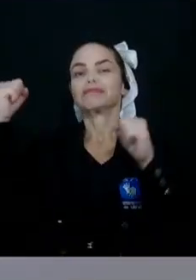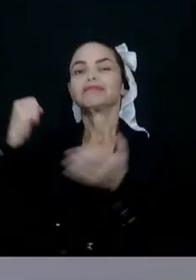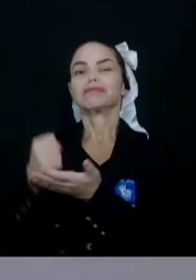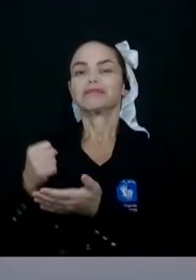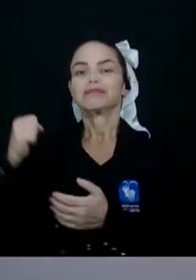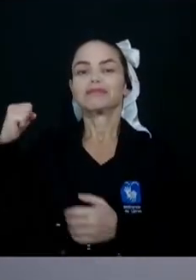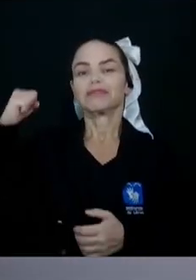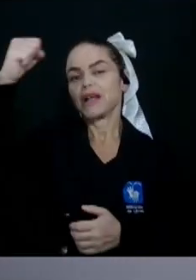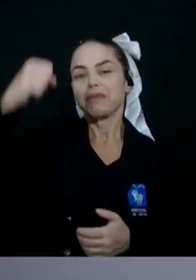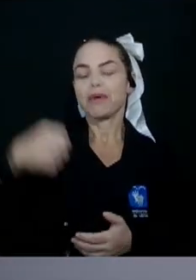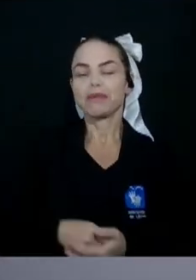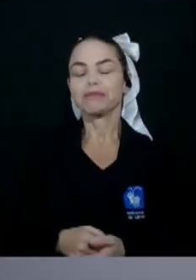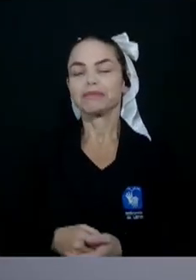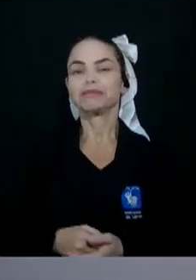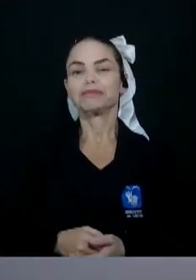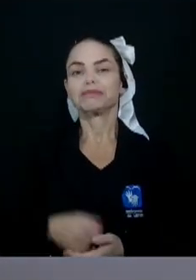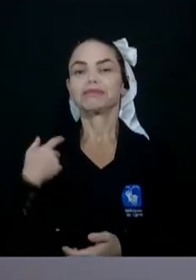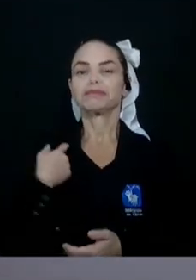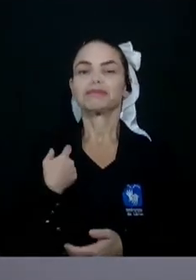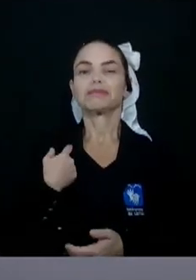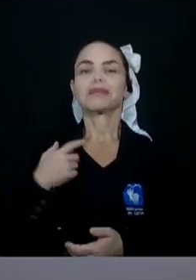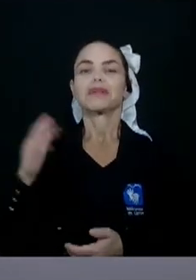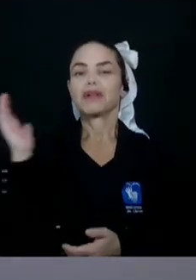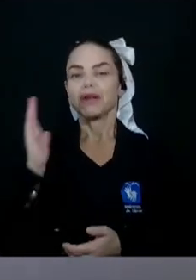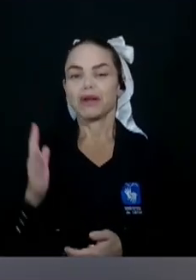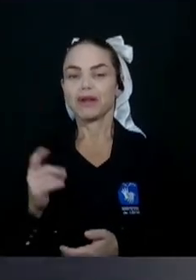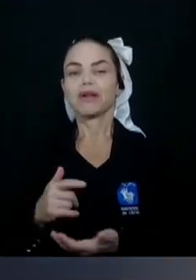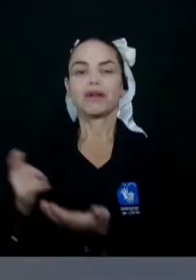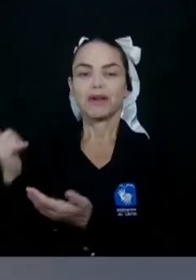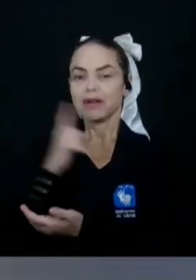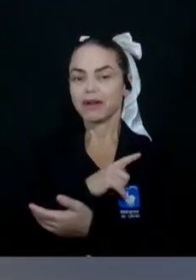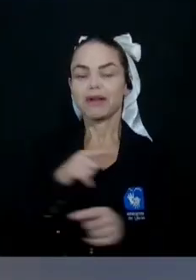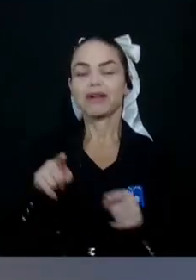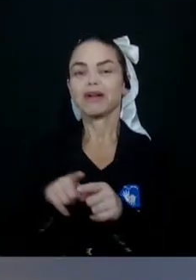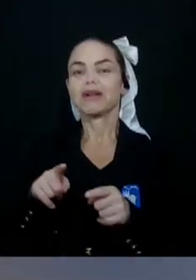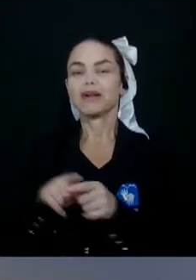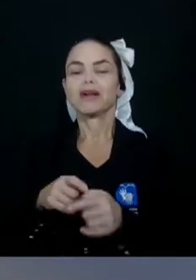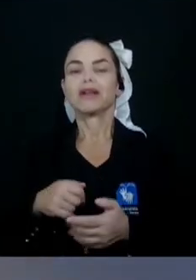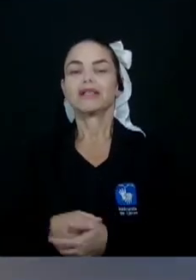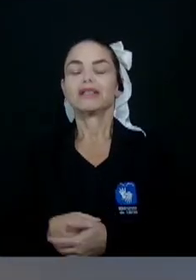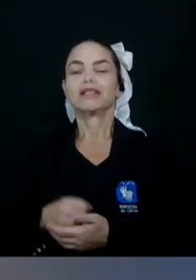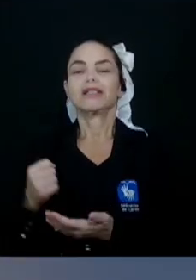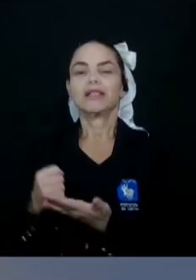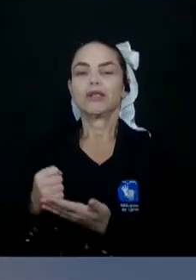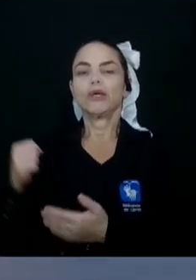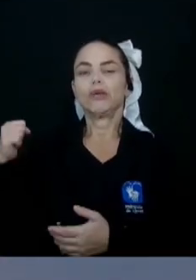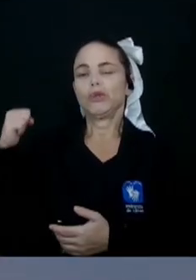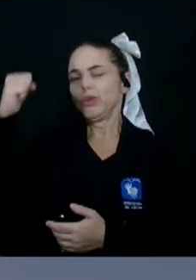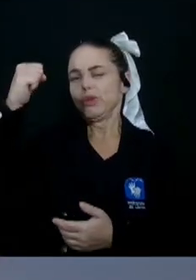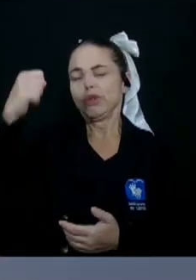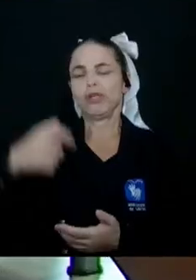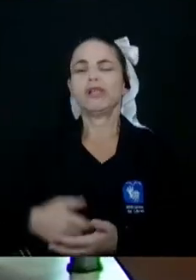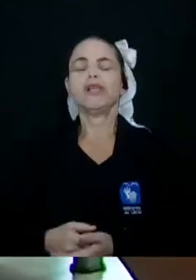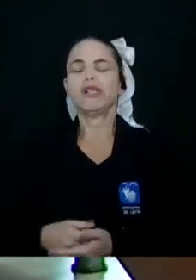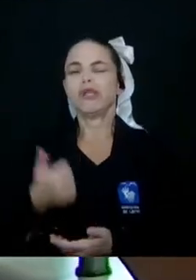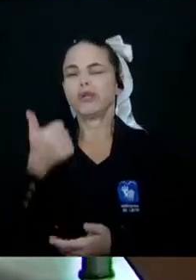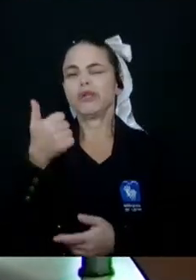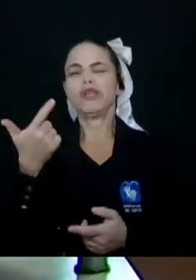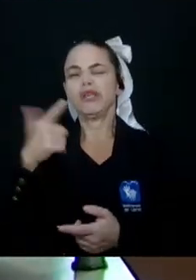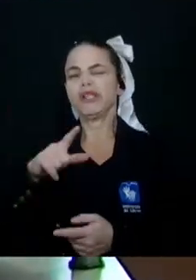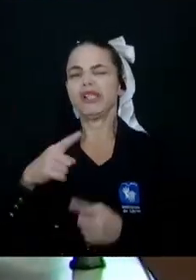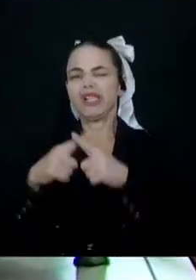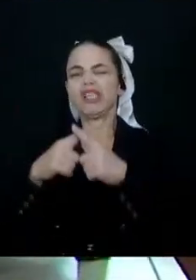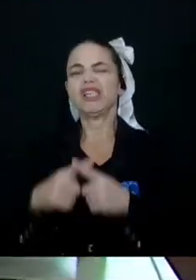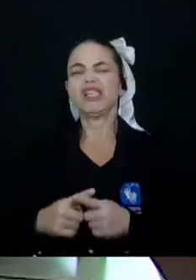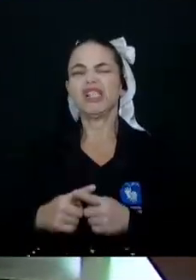tetracampeão do torneio no Arnold Classic, né? E eu ganhei também o Absoluto, que é o campeão dos campeões, né? Ganhei 6 vezes o torneio da Unlipesec, que é o maior